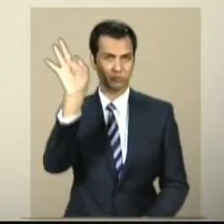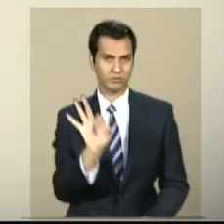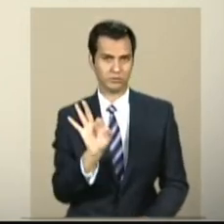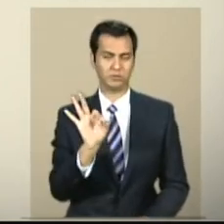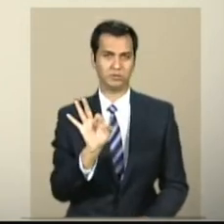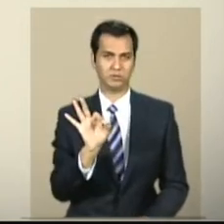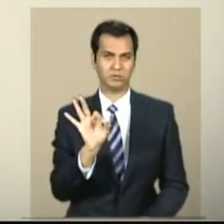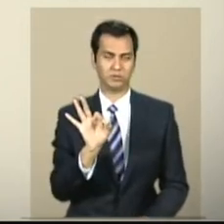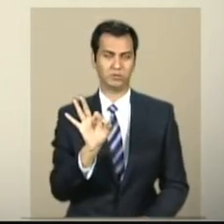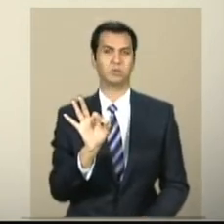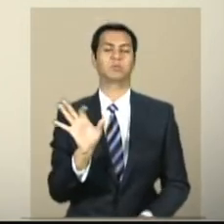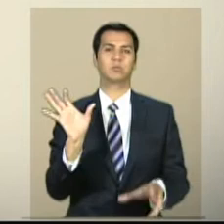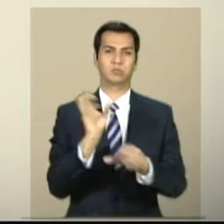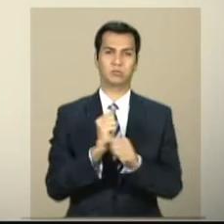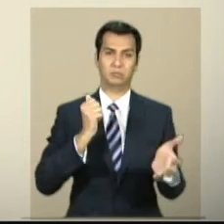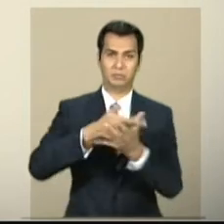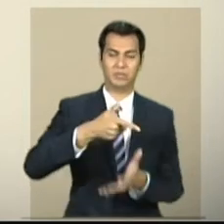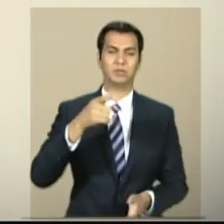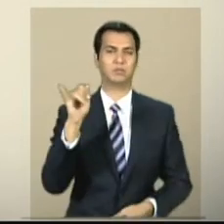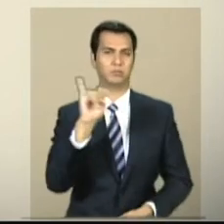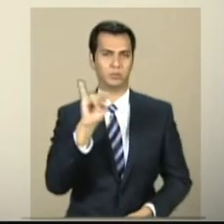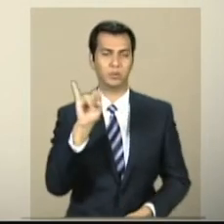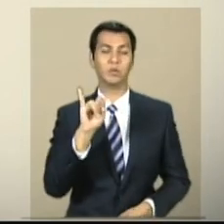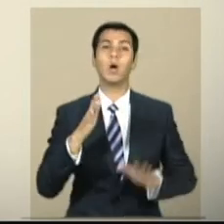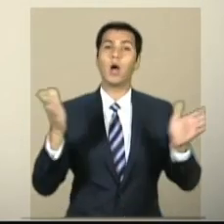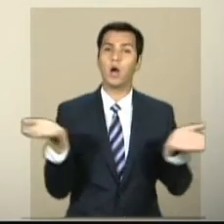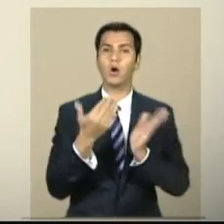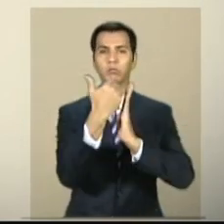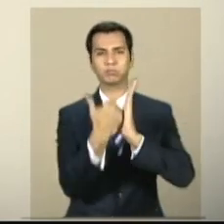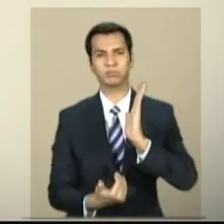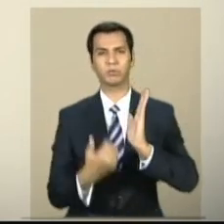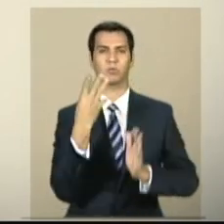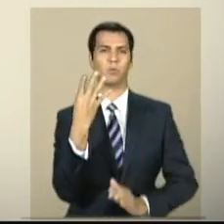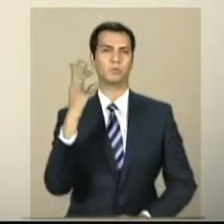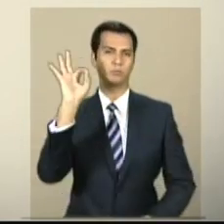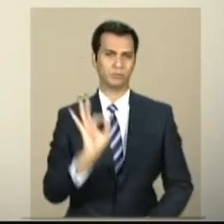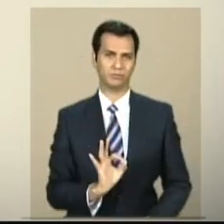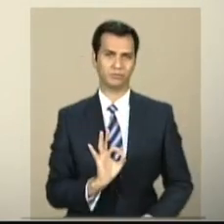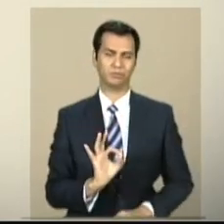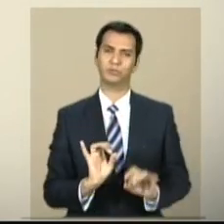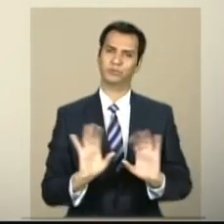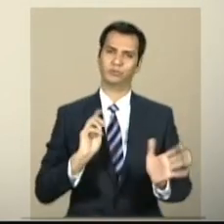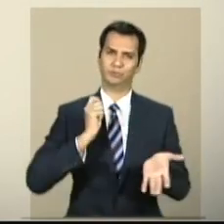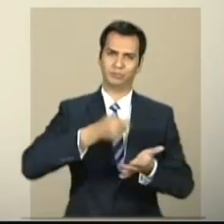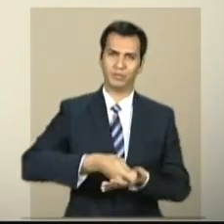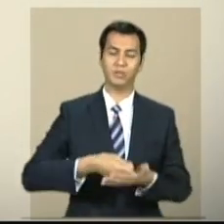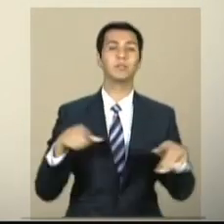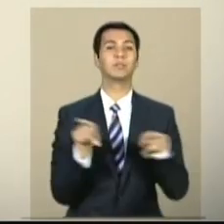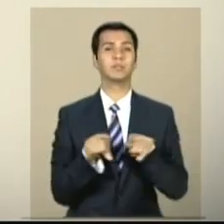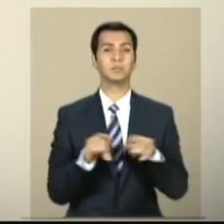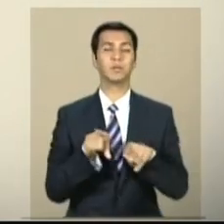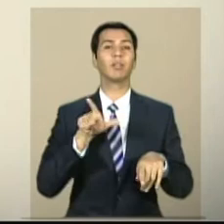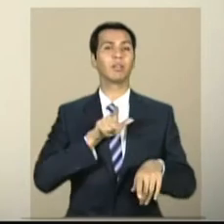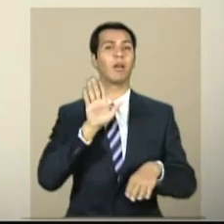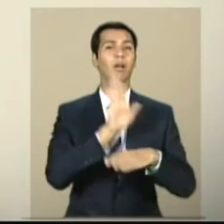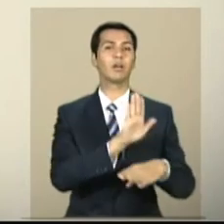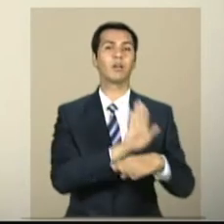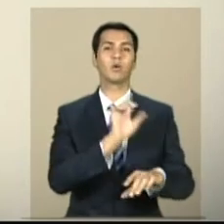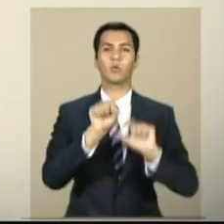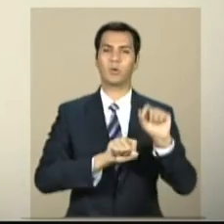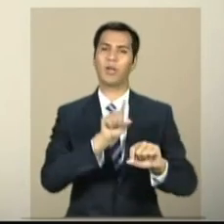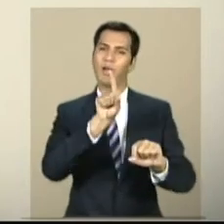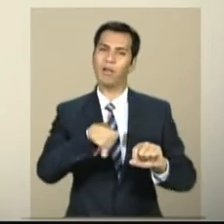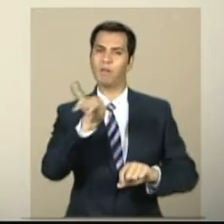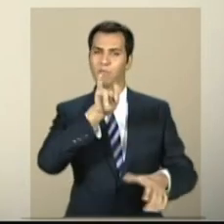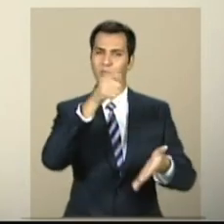sobre esse faturamento para hoje 4%, Luciano. E ainda tem o benefício da simplificação.